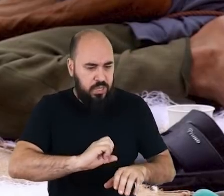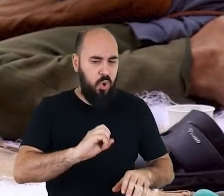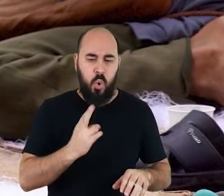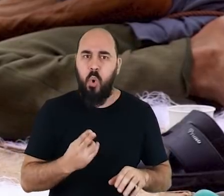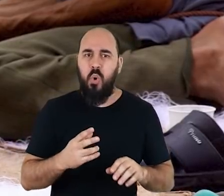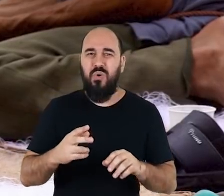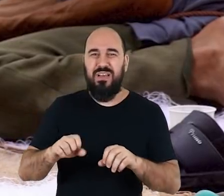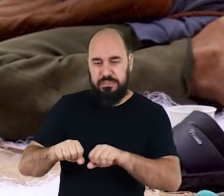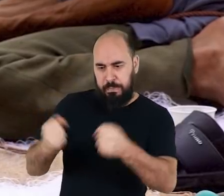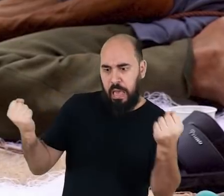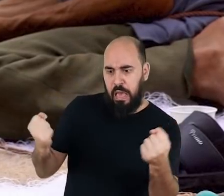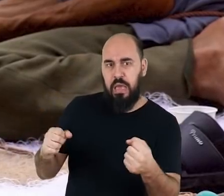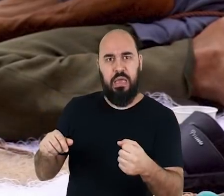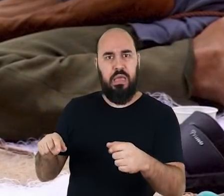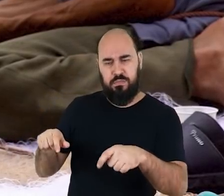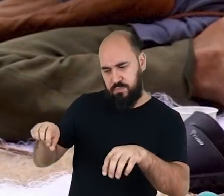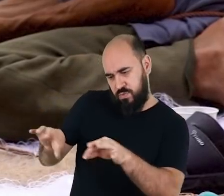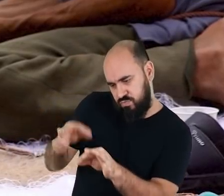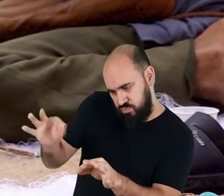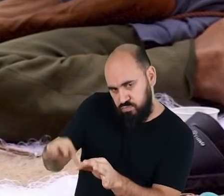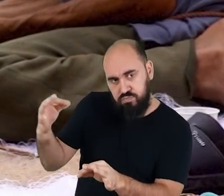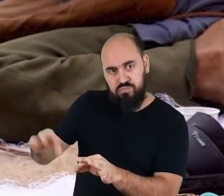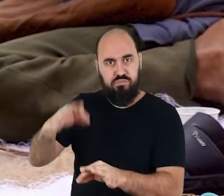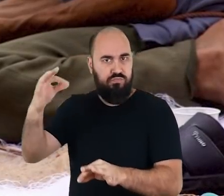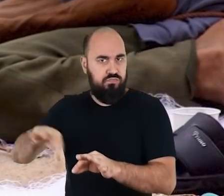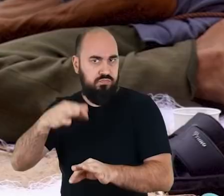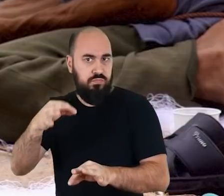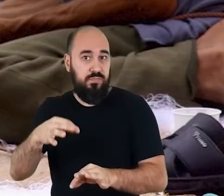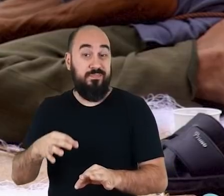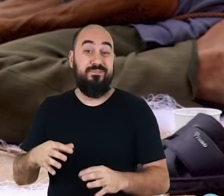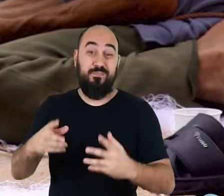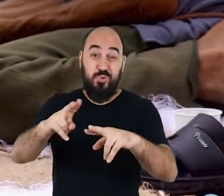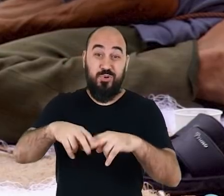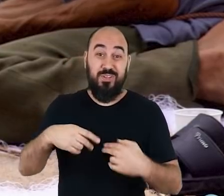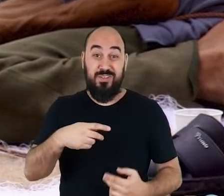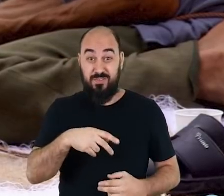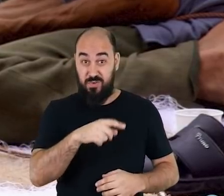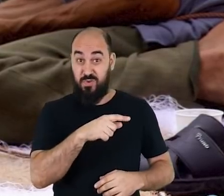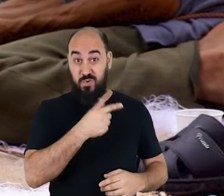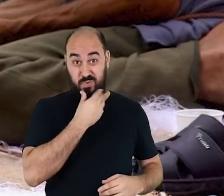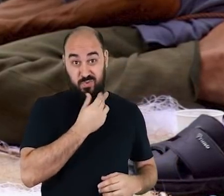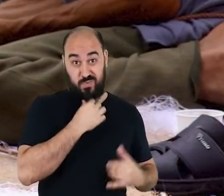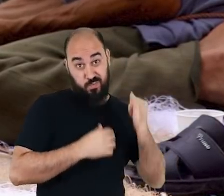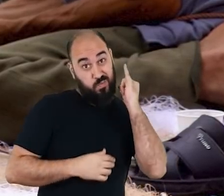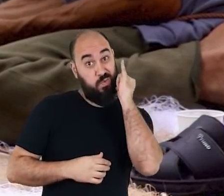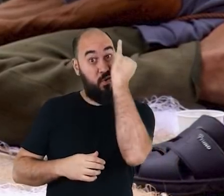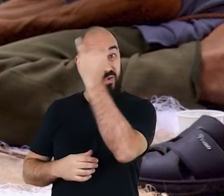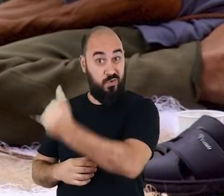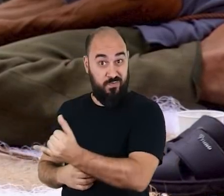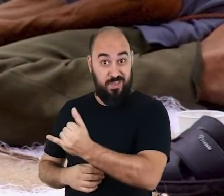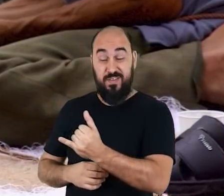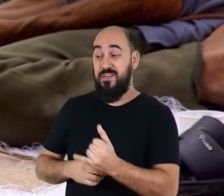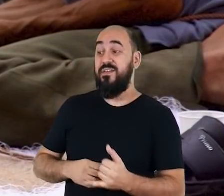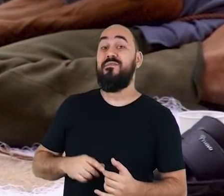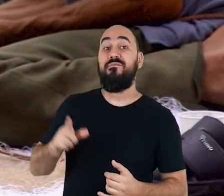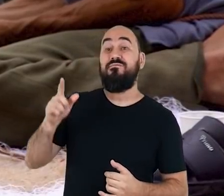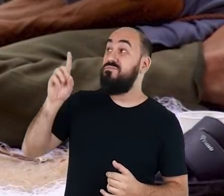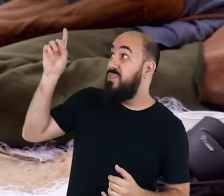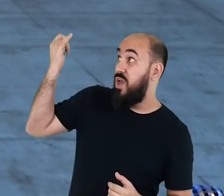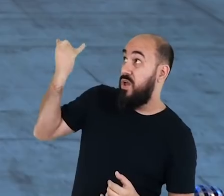é exatamente esta a cena que o profeta faz com referência ao que haveria de acontecer no futuro de